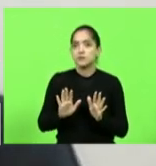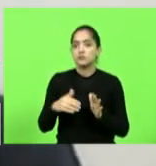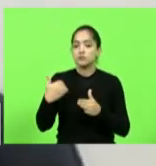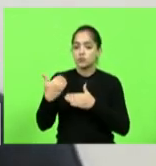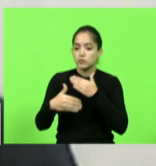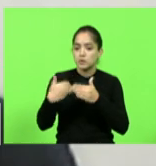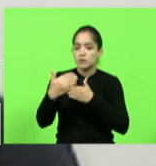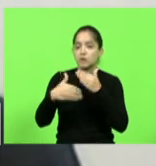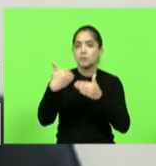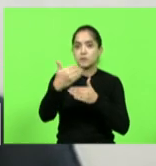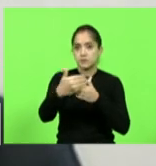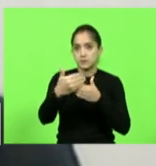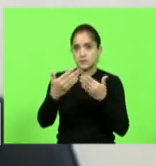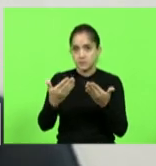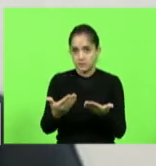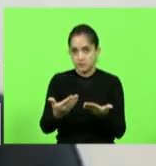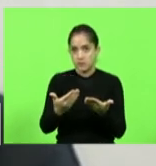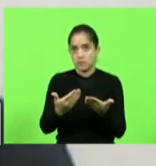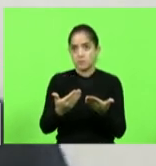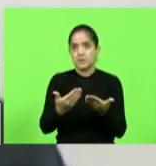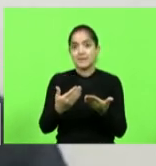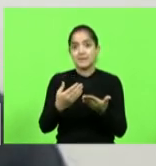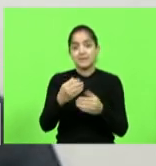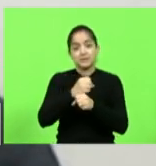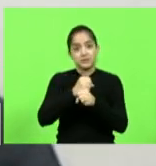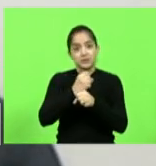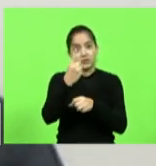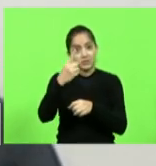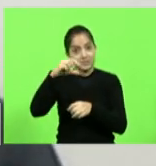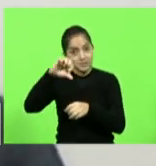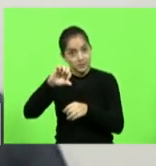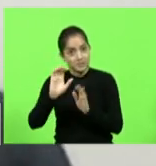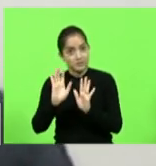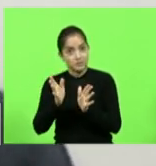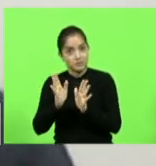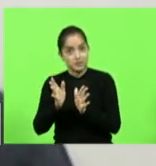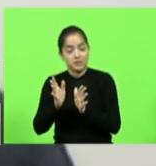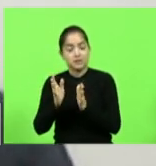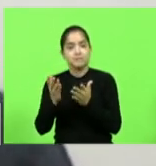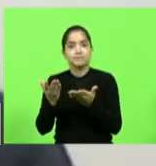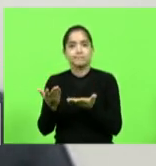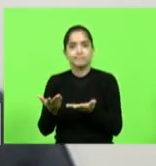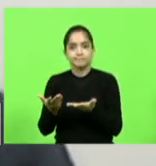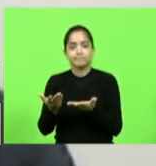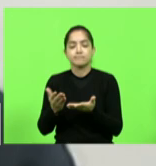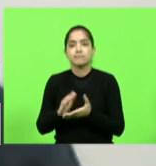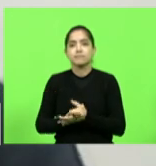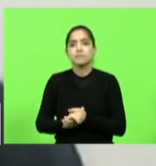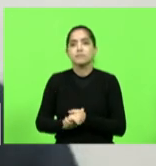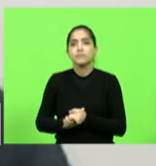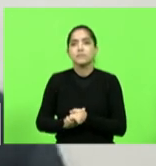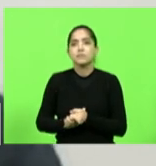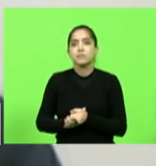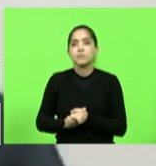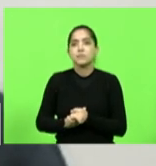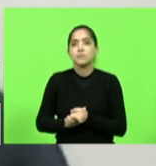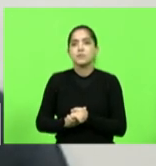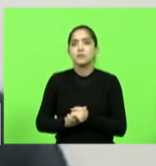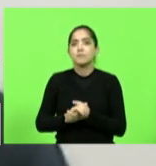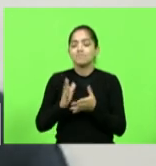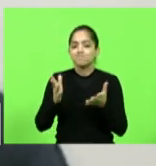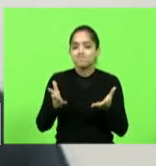da tramitação, nesses 19 anos, e de fato, um dos elementos